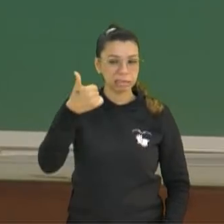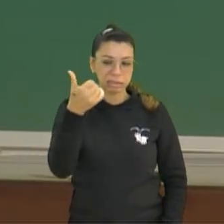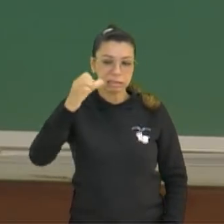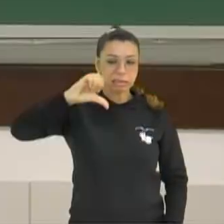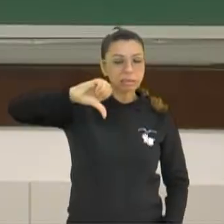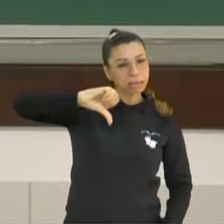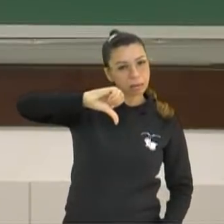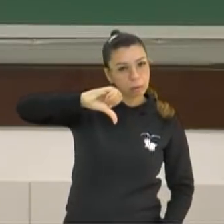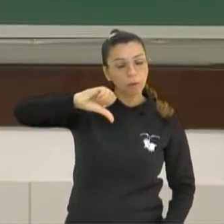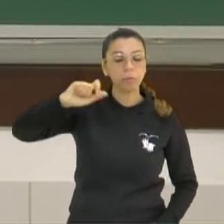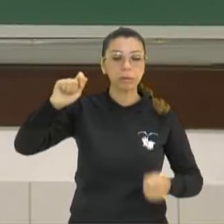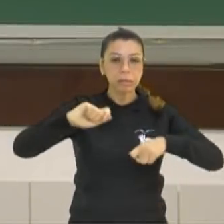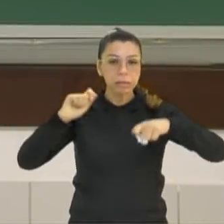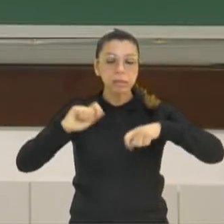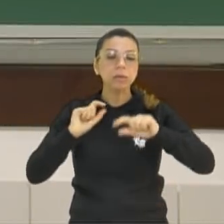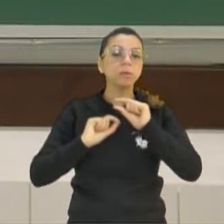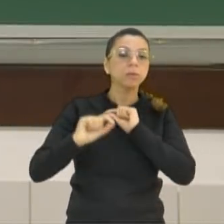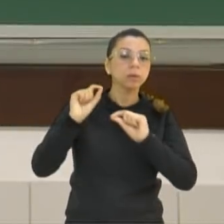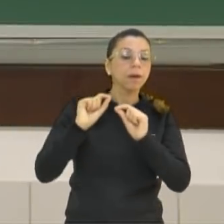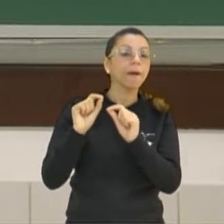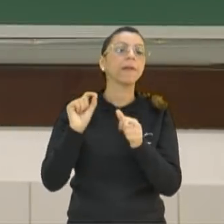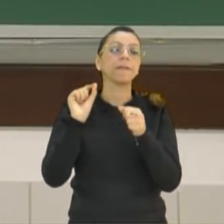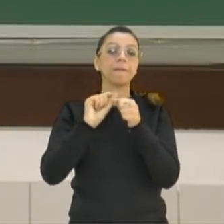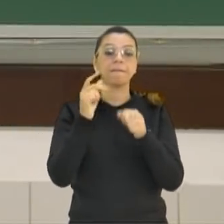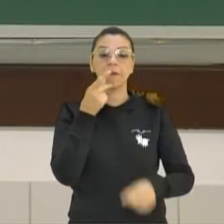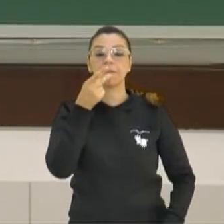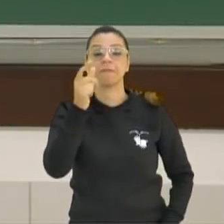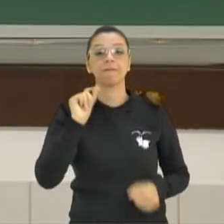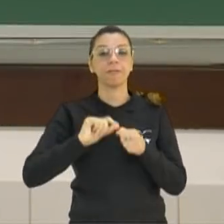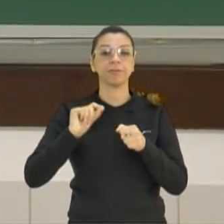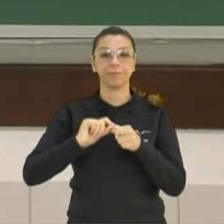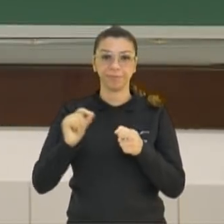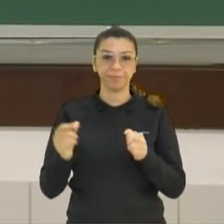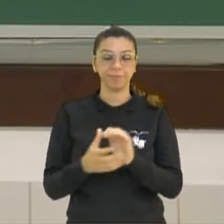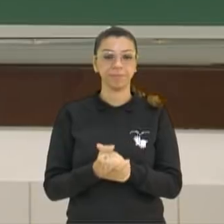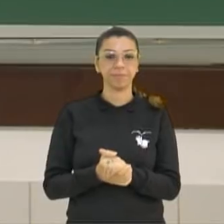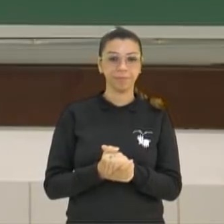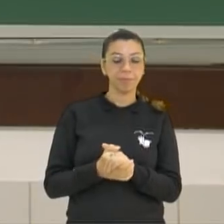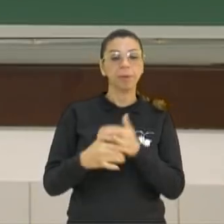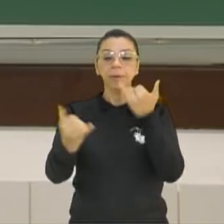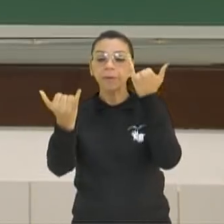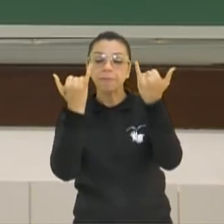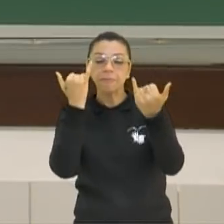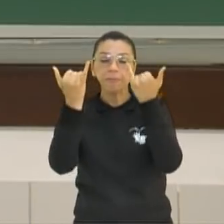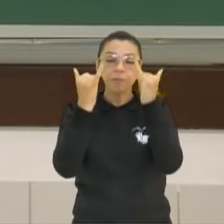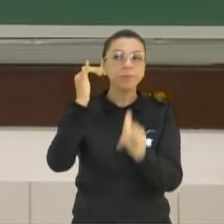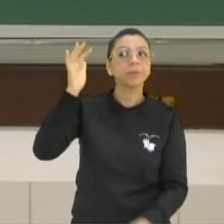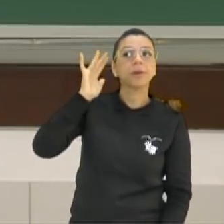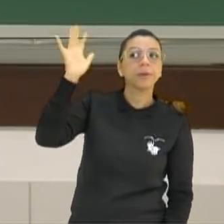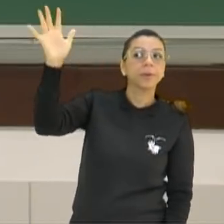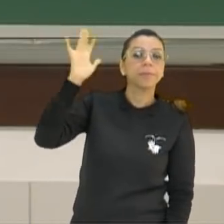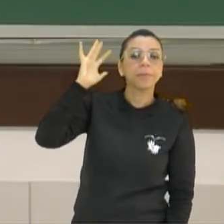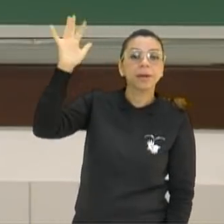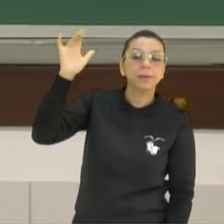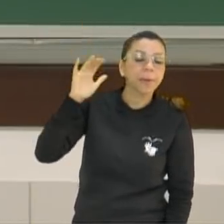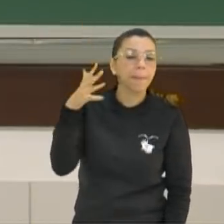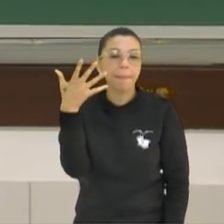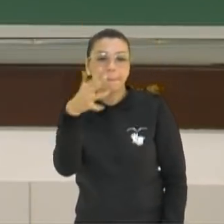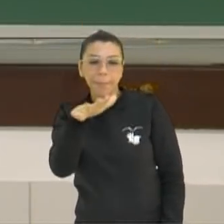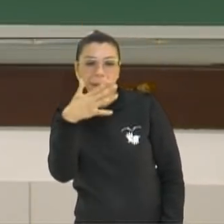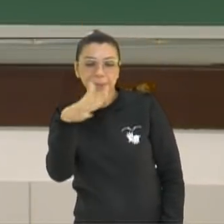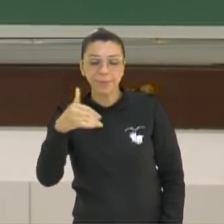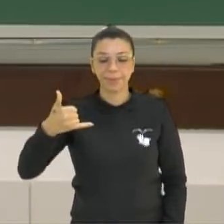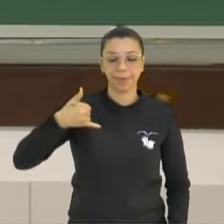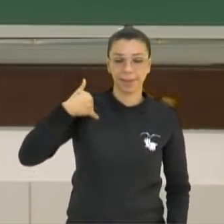essa informação? Porque ele fala o que ele fazia, certo? Então, pela essa informação, eu imagino que ele deva ter